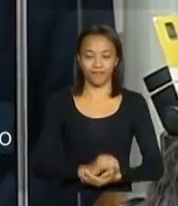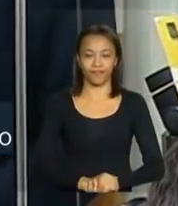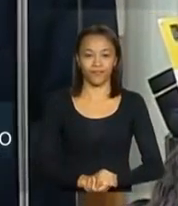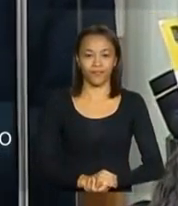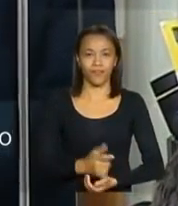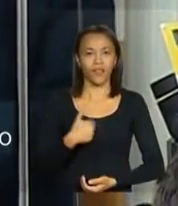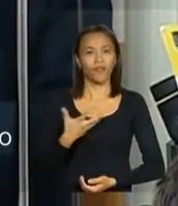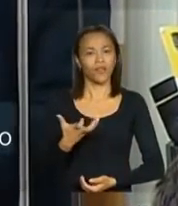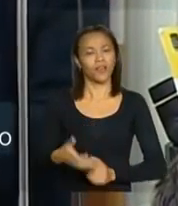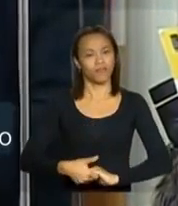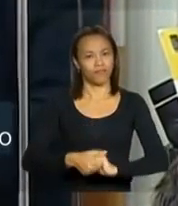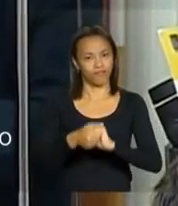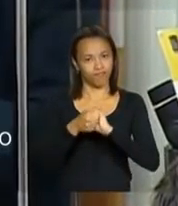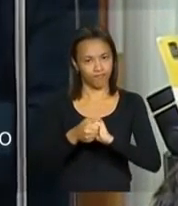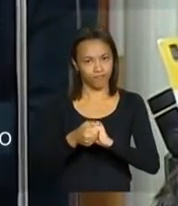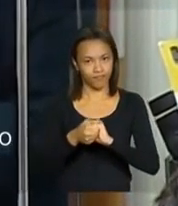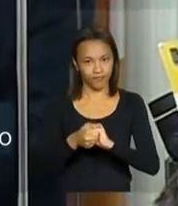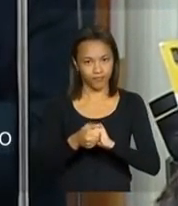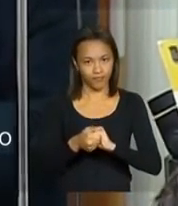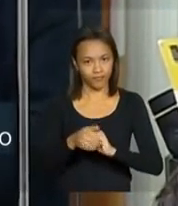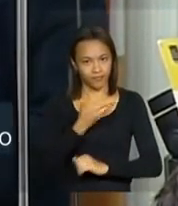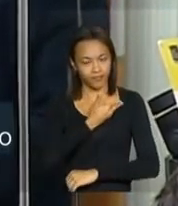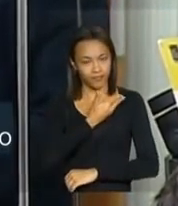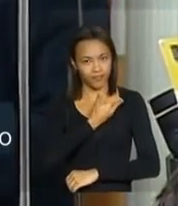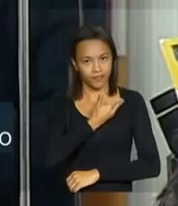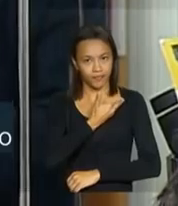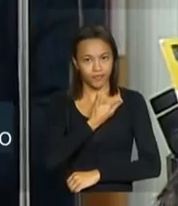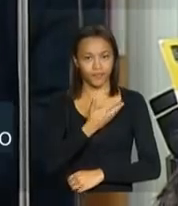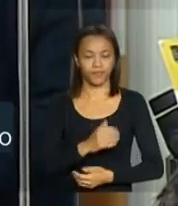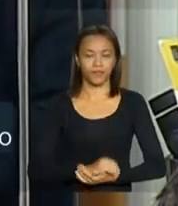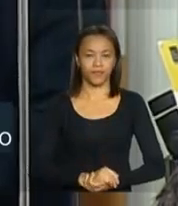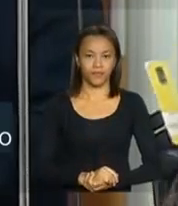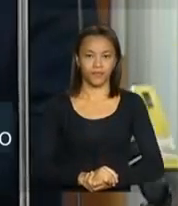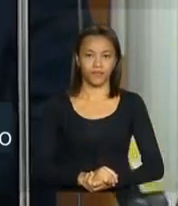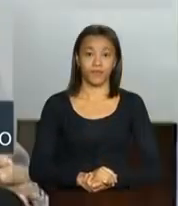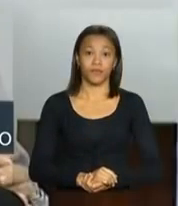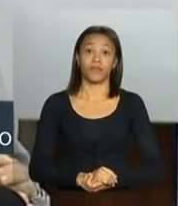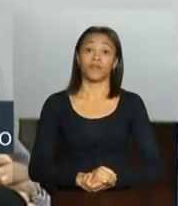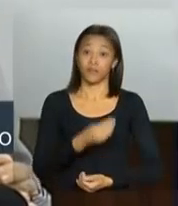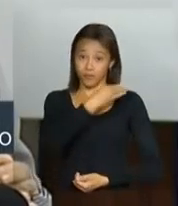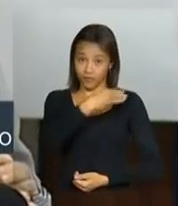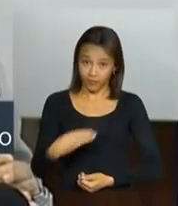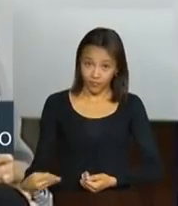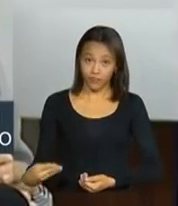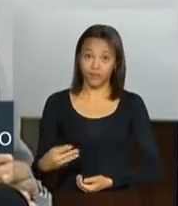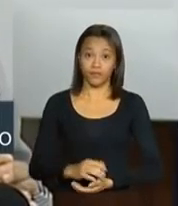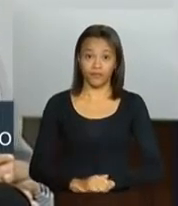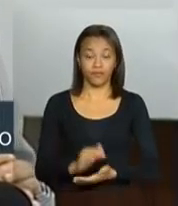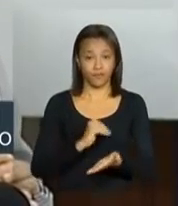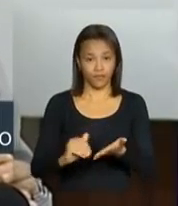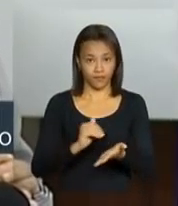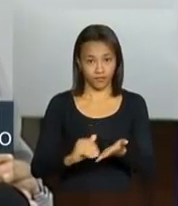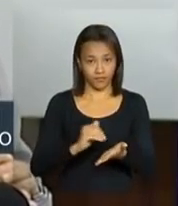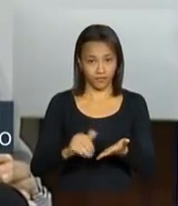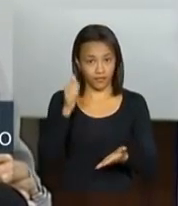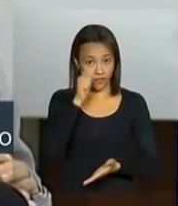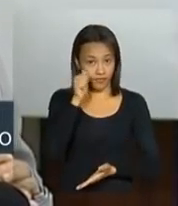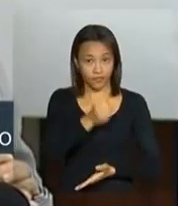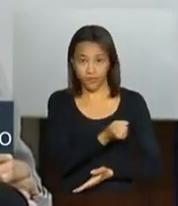queria saudar minha cara amiga e ministra da Secretaria das